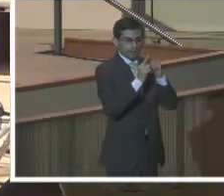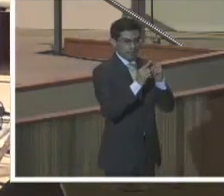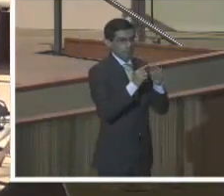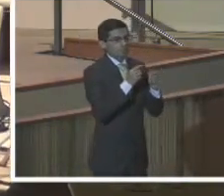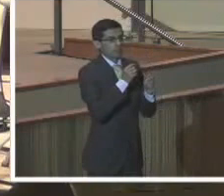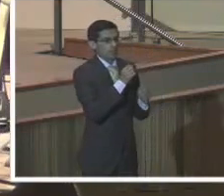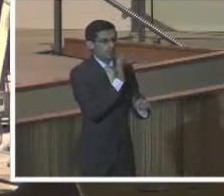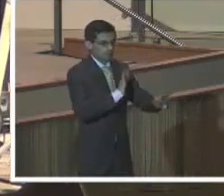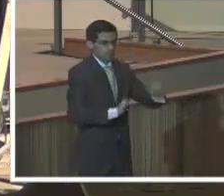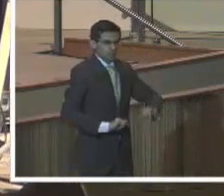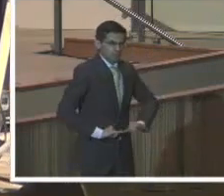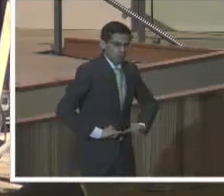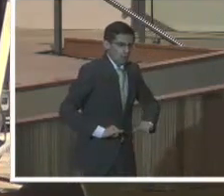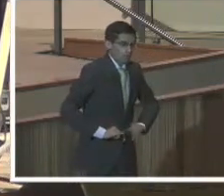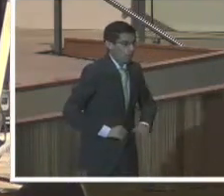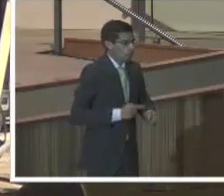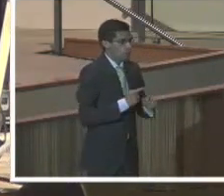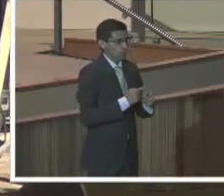lugar é